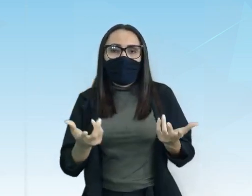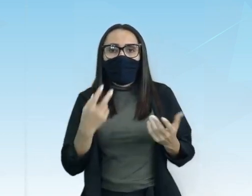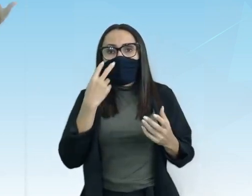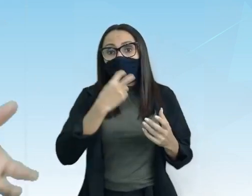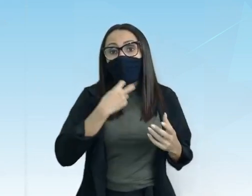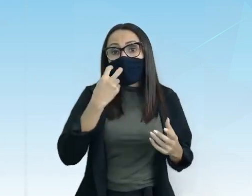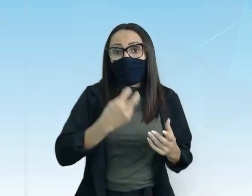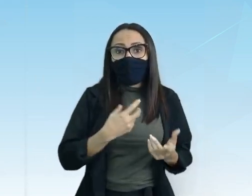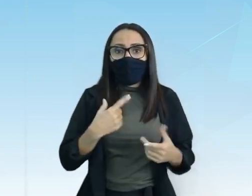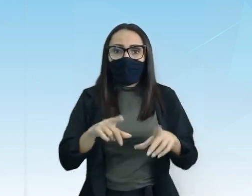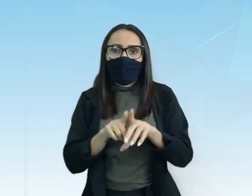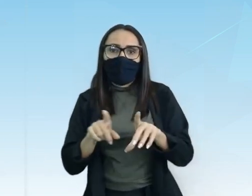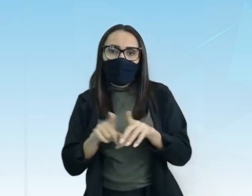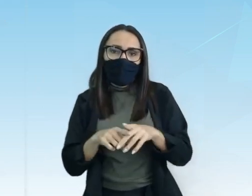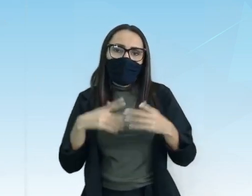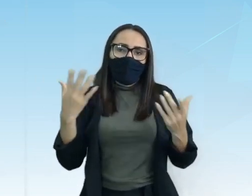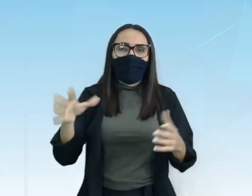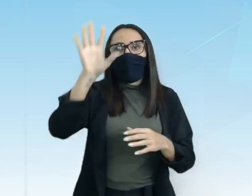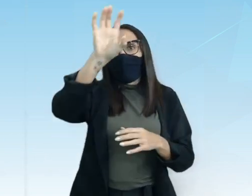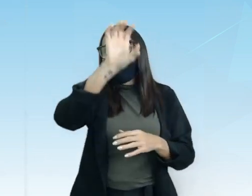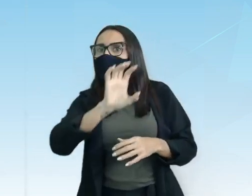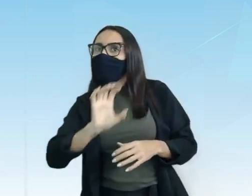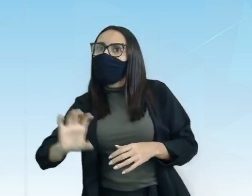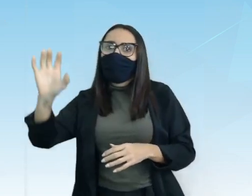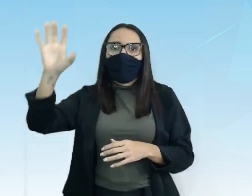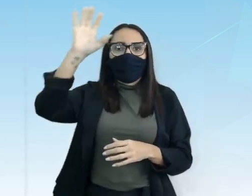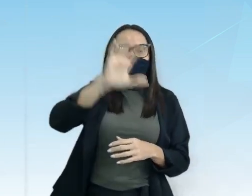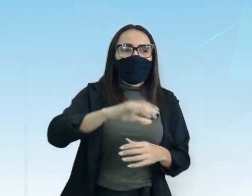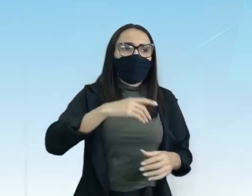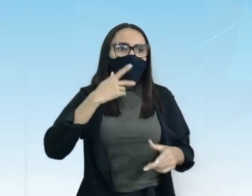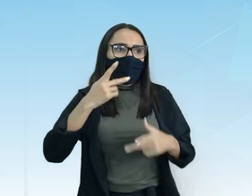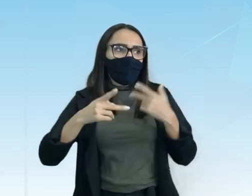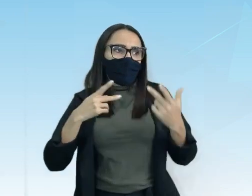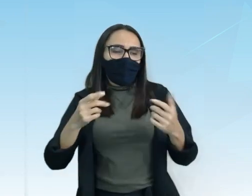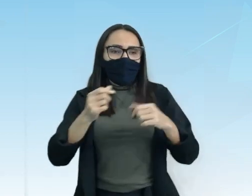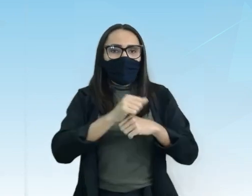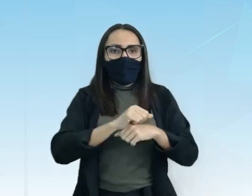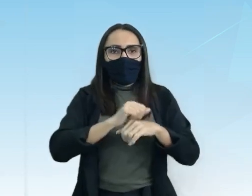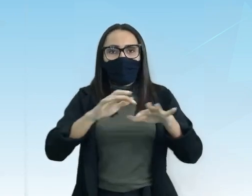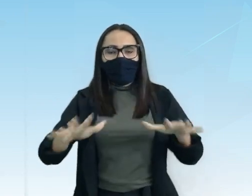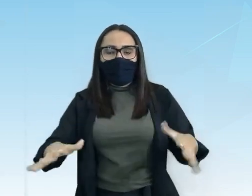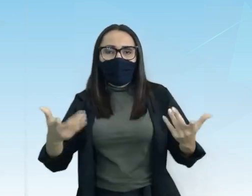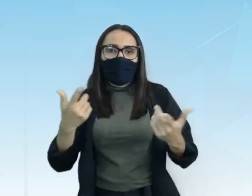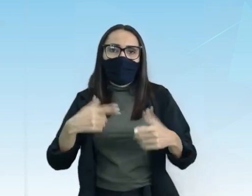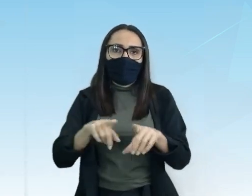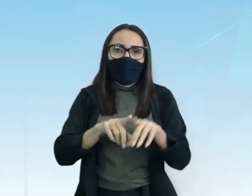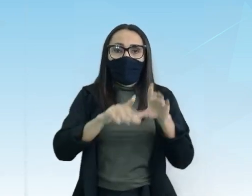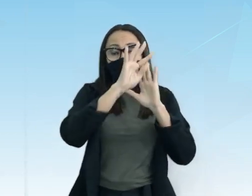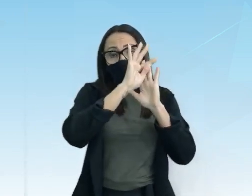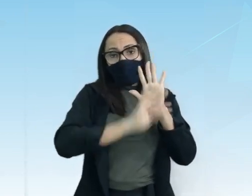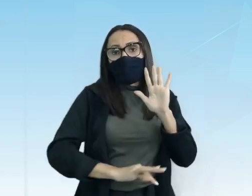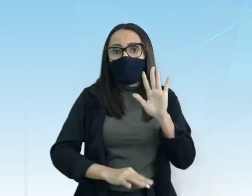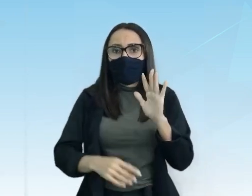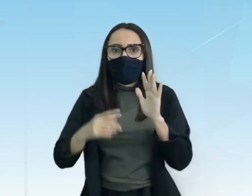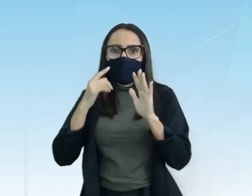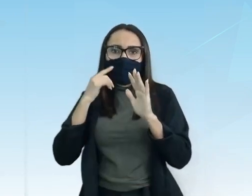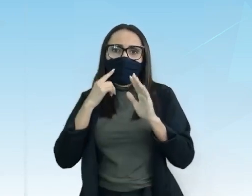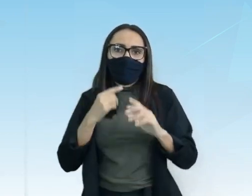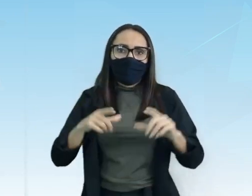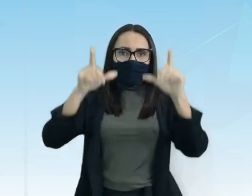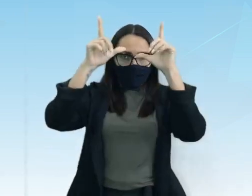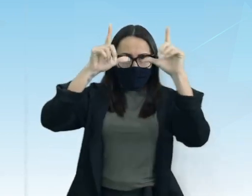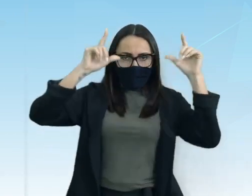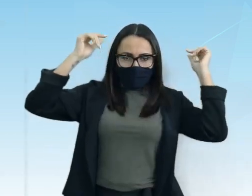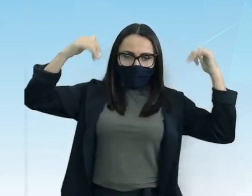de determinada região. Como eu falei a vocês, expomos o quê? Justamente os textos de Luiz